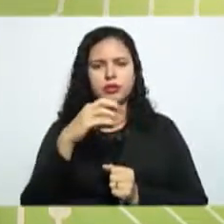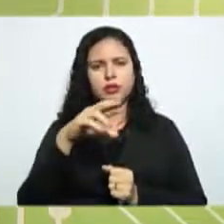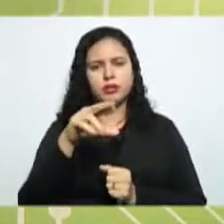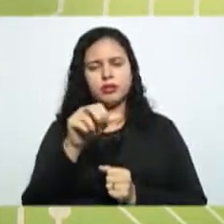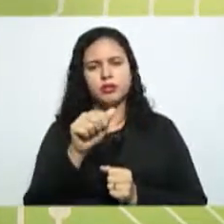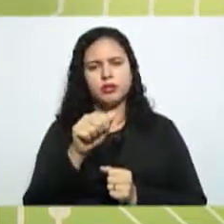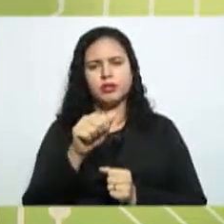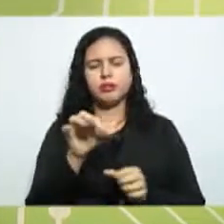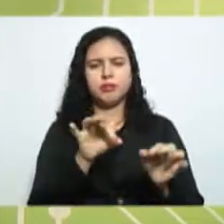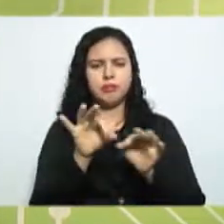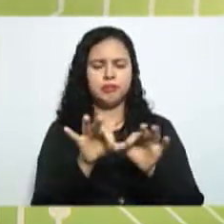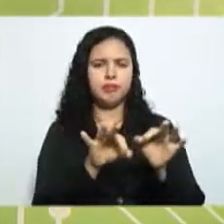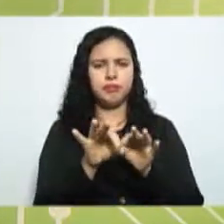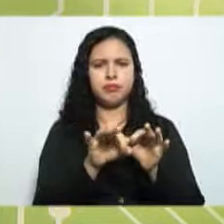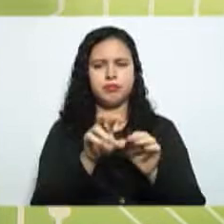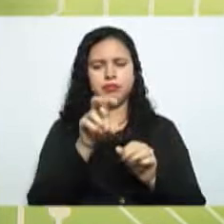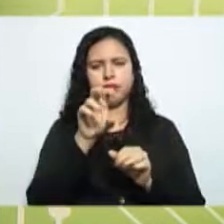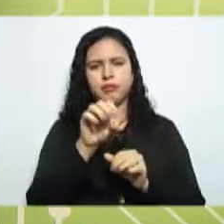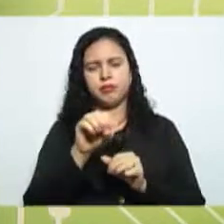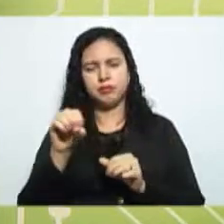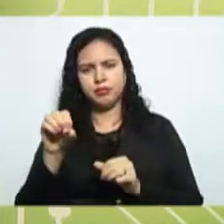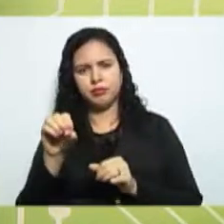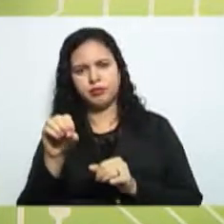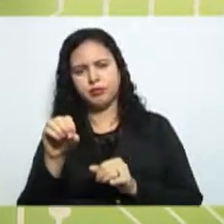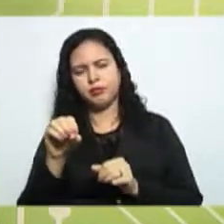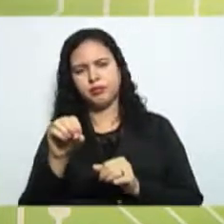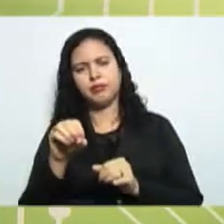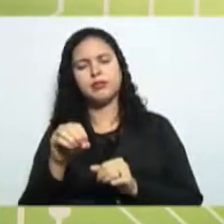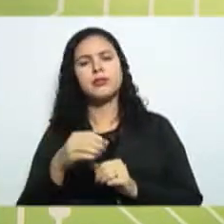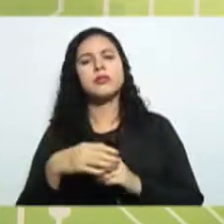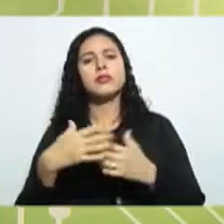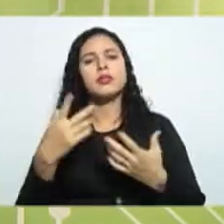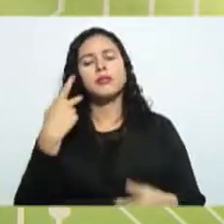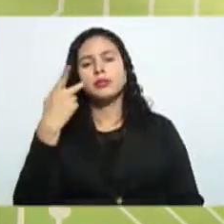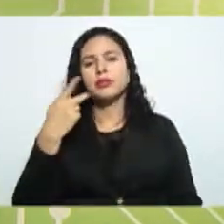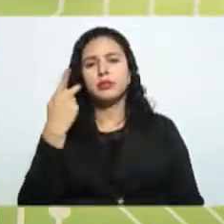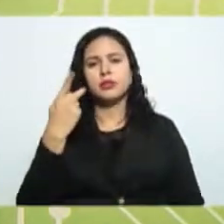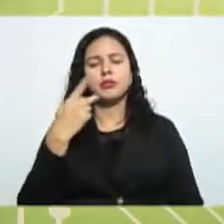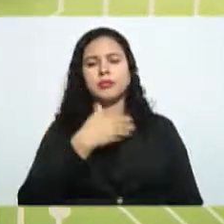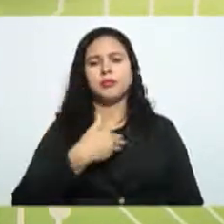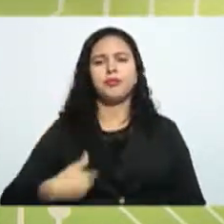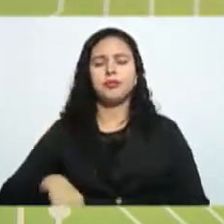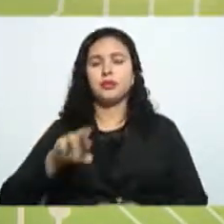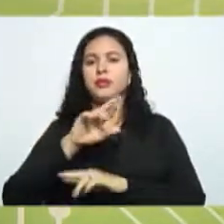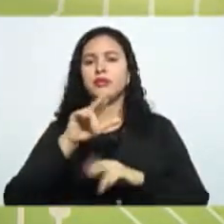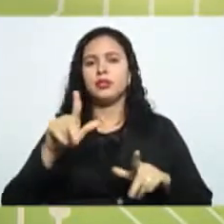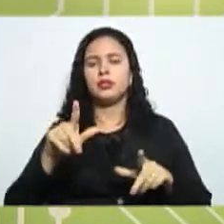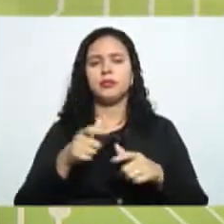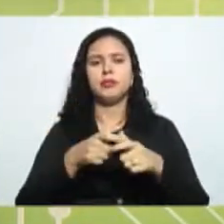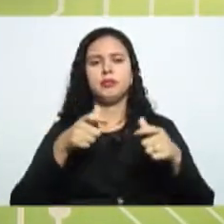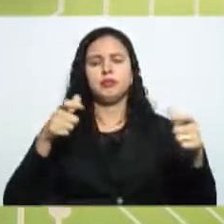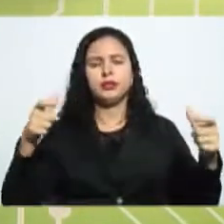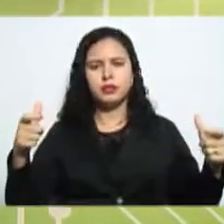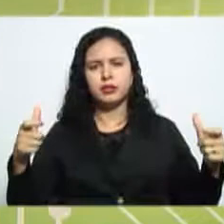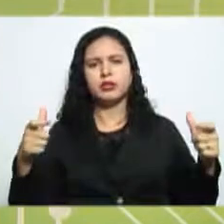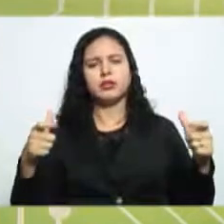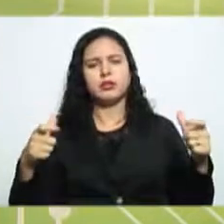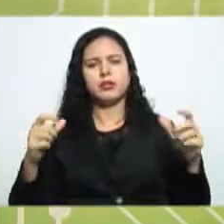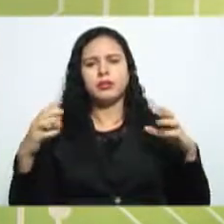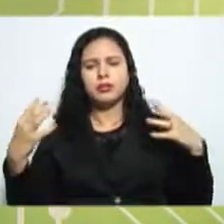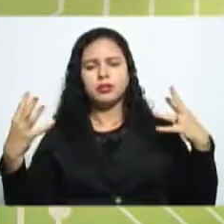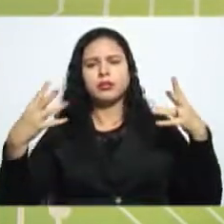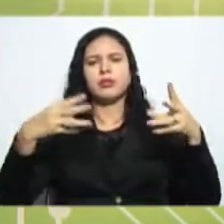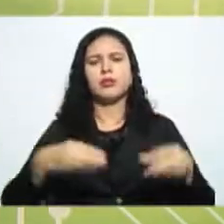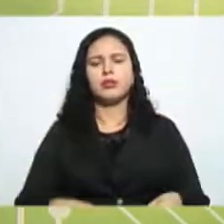Essa ação ela é muito mais simplista do que uma política pública. A política pública ela tem uma coisa muito mais abrangente, como a professora falou, envolve todos